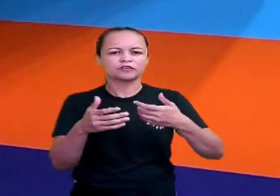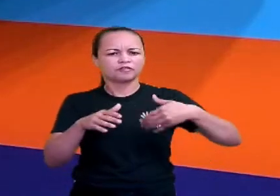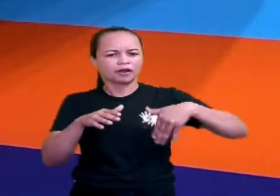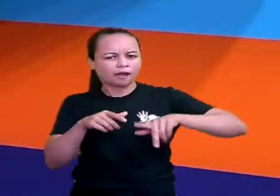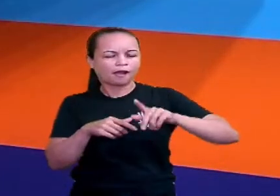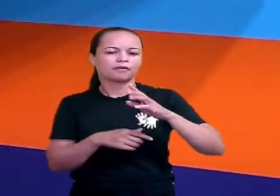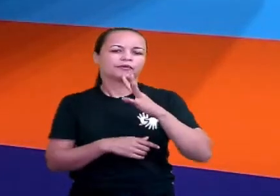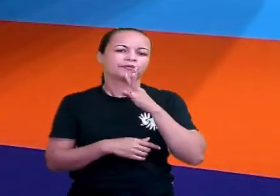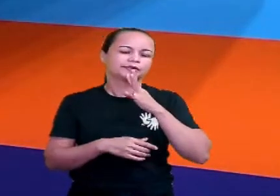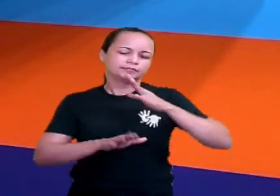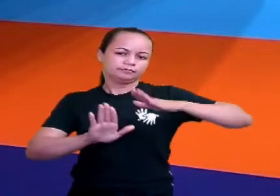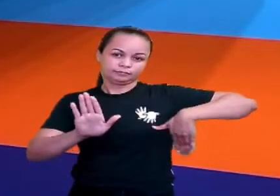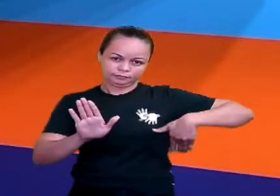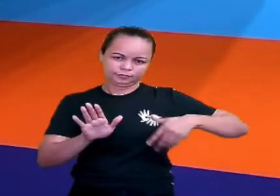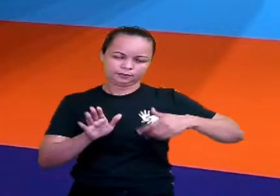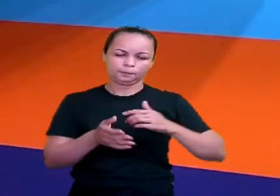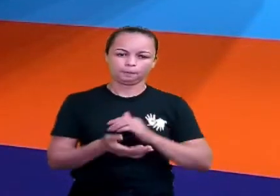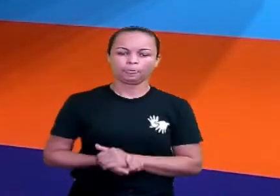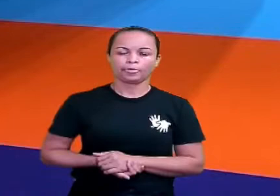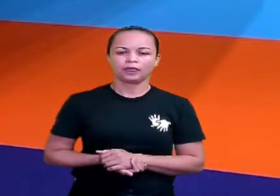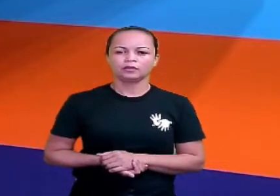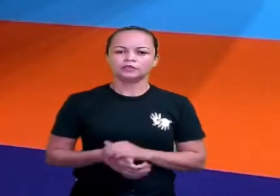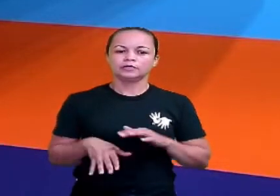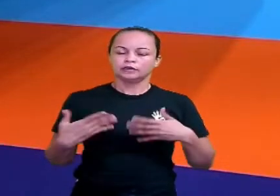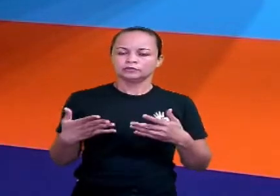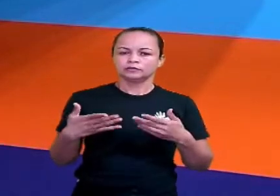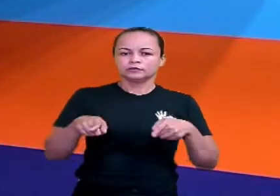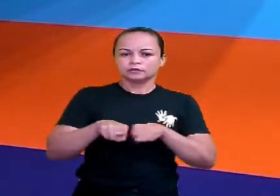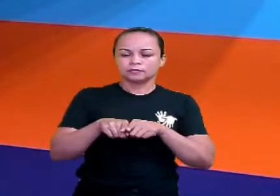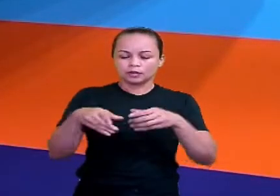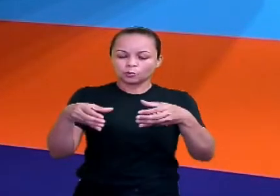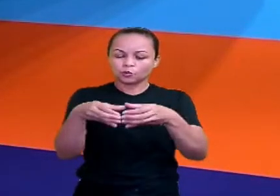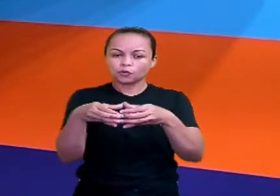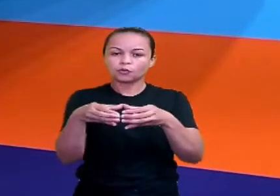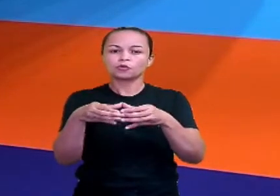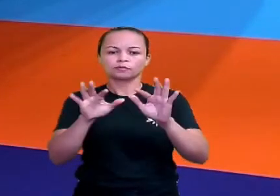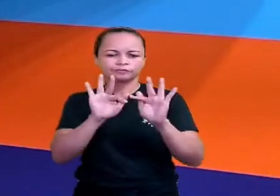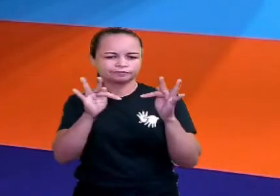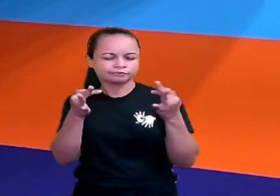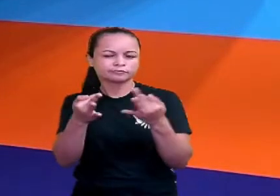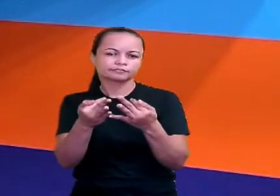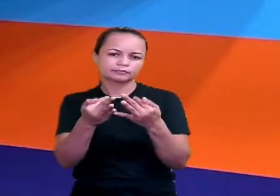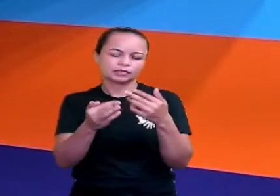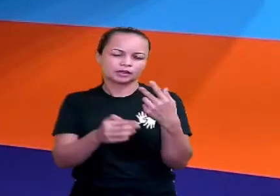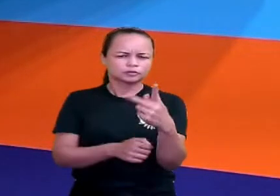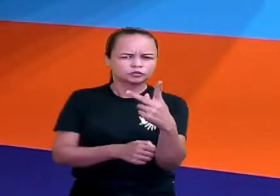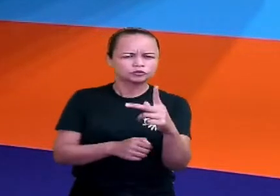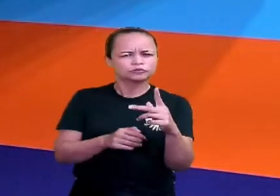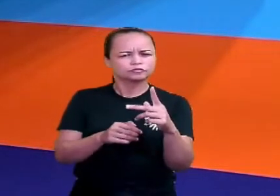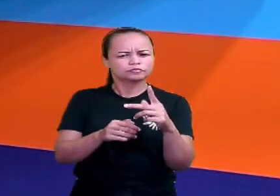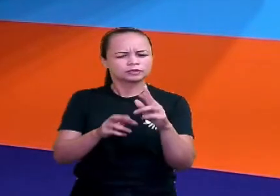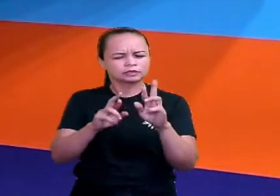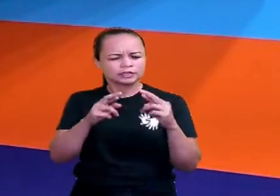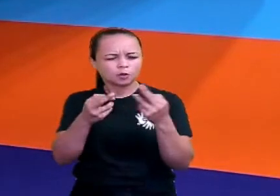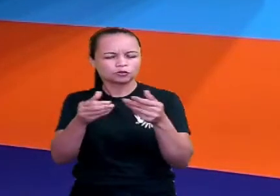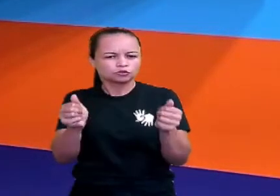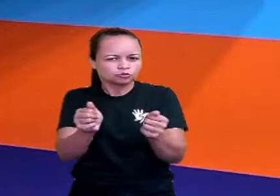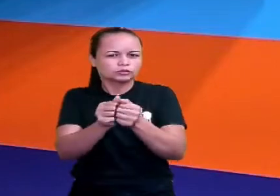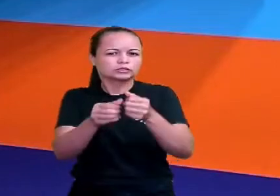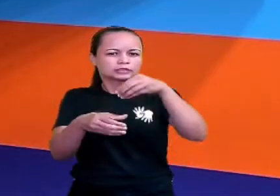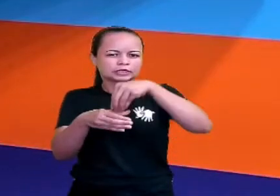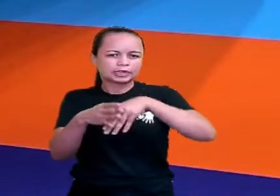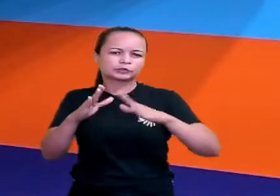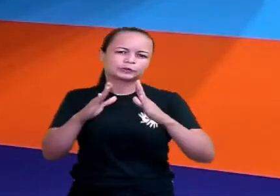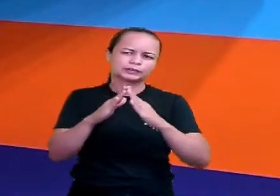Aí, a gente passa a falar também da família, do grupo que a gente vive, né? Quando sua família se reúne dentro de casa ou